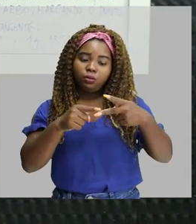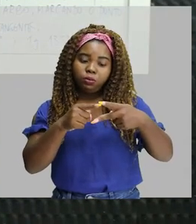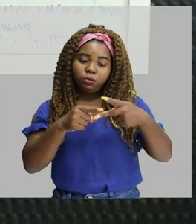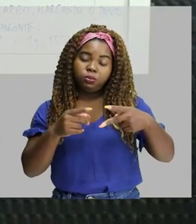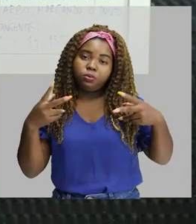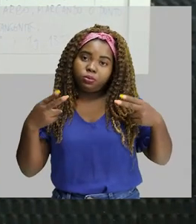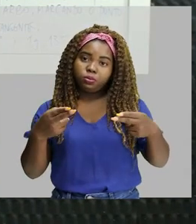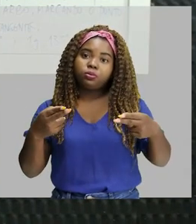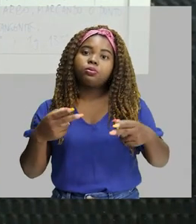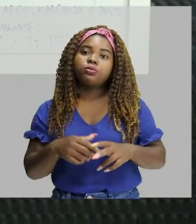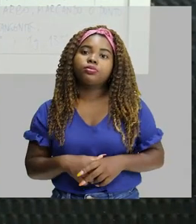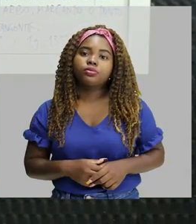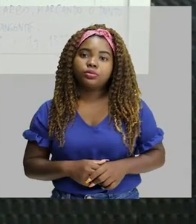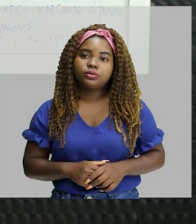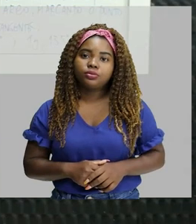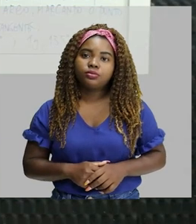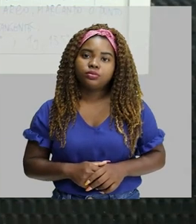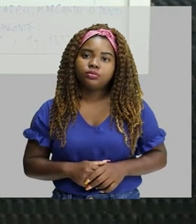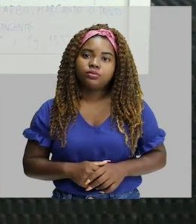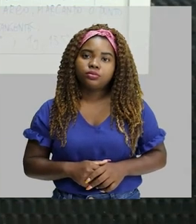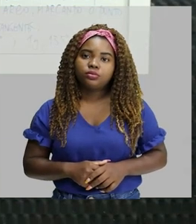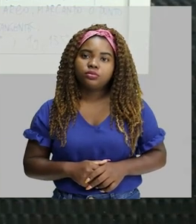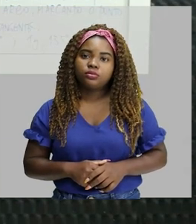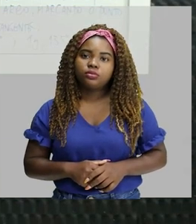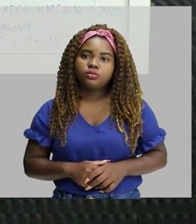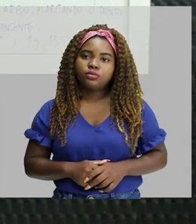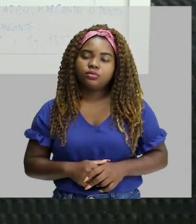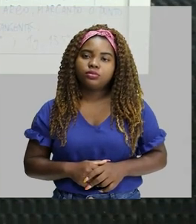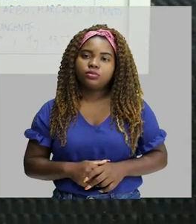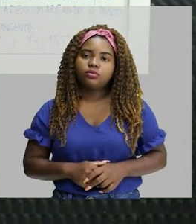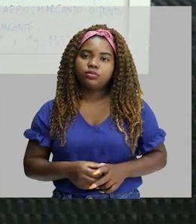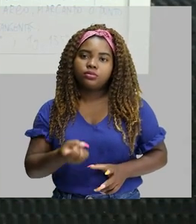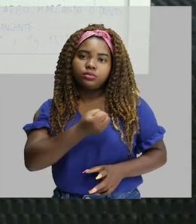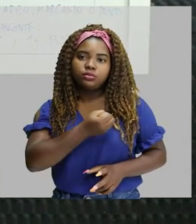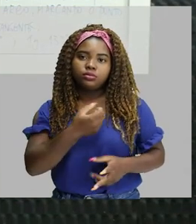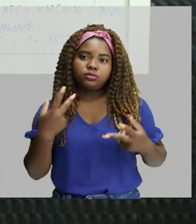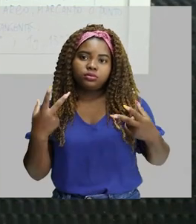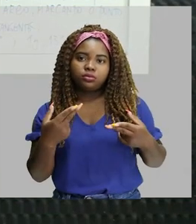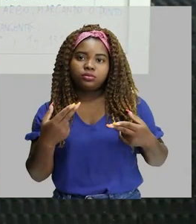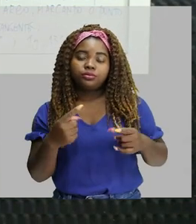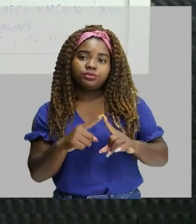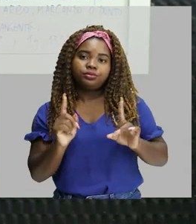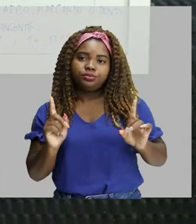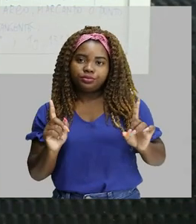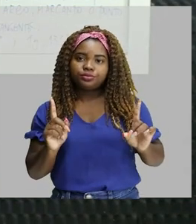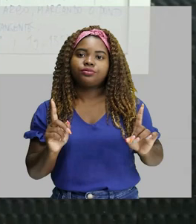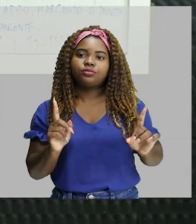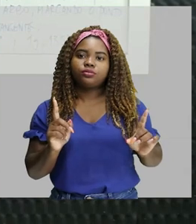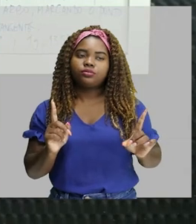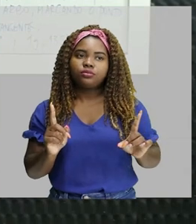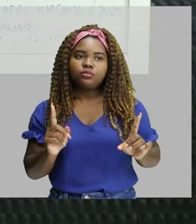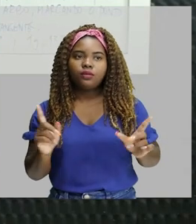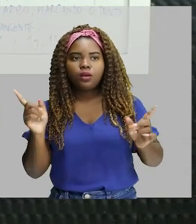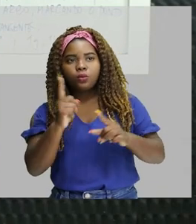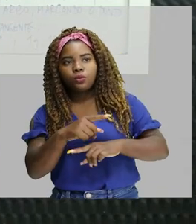ó 150 aqui ele vai ter esse mesmo valor só que ao contrário